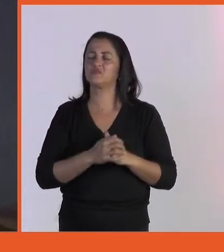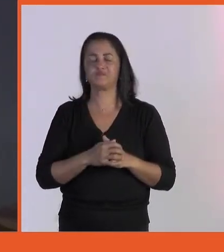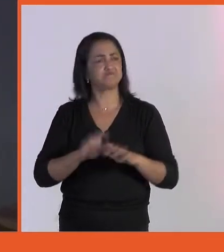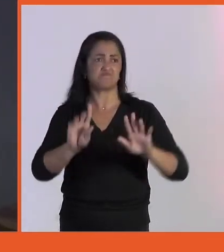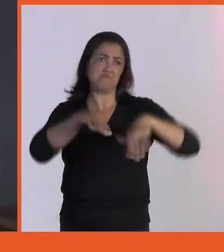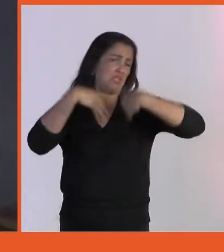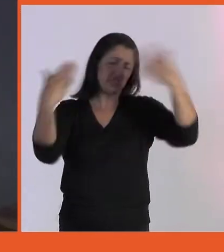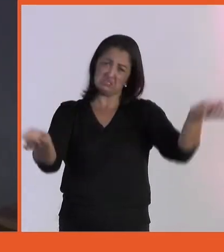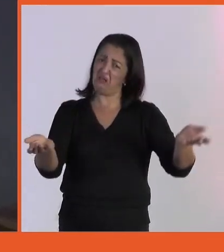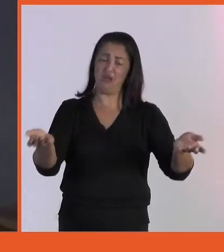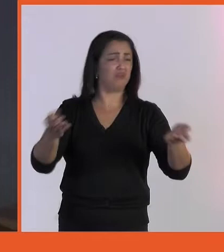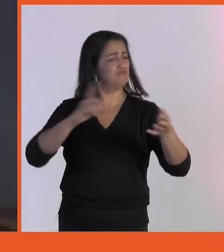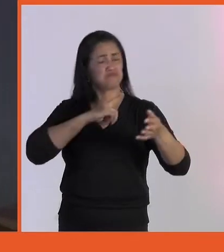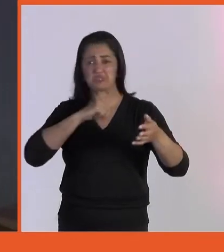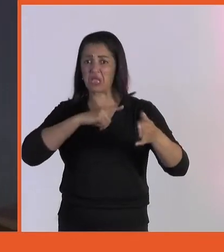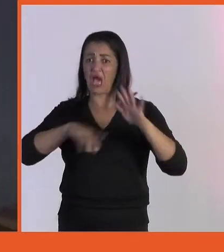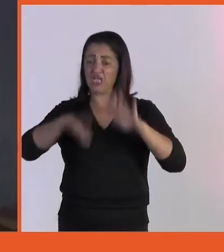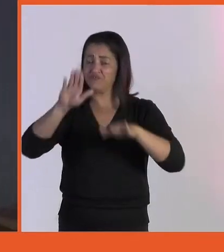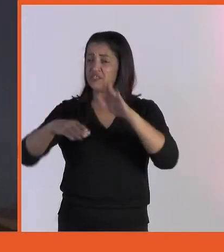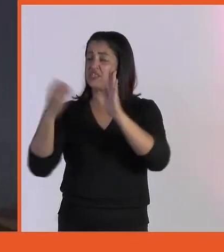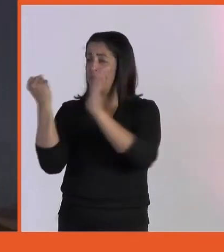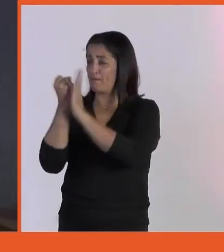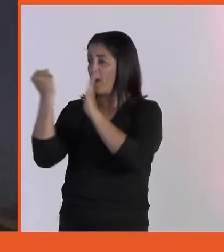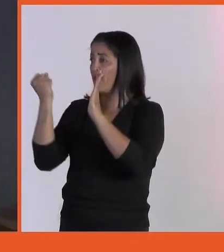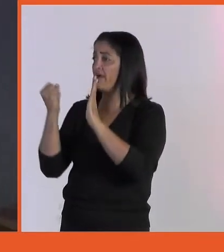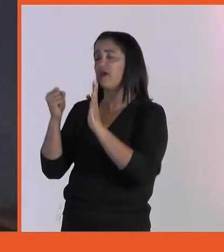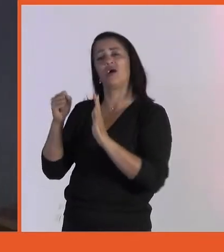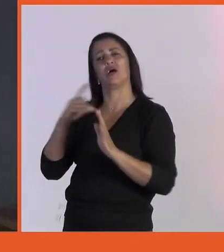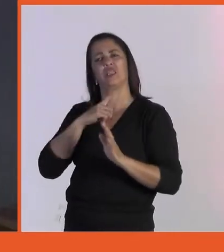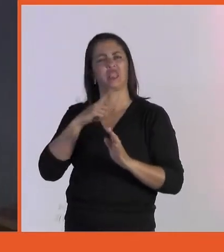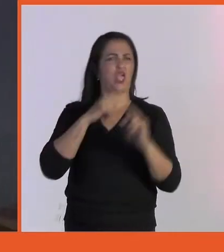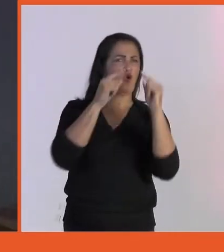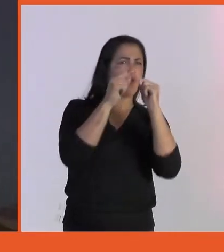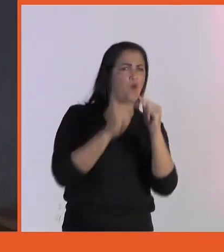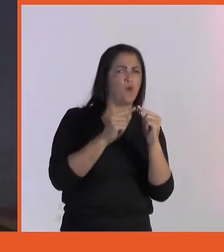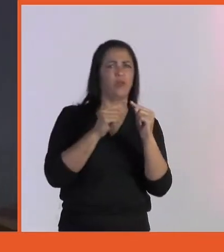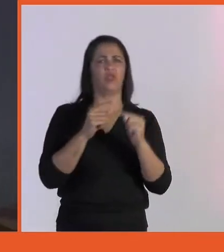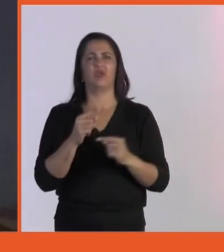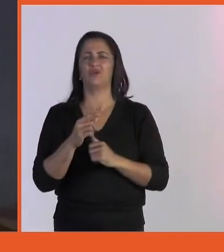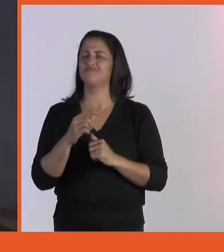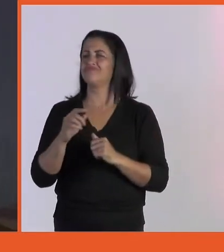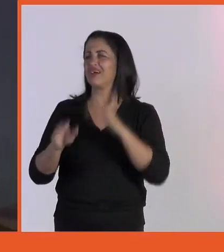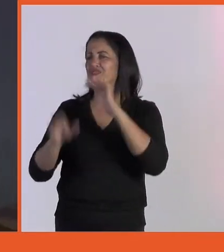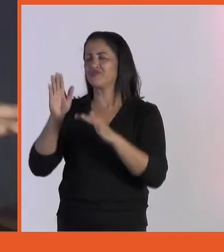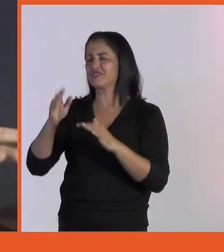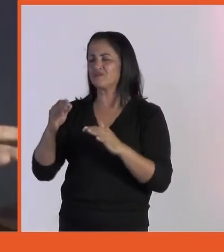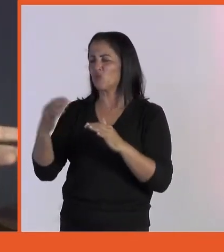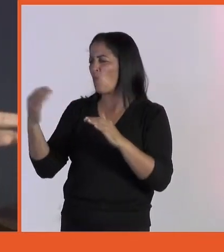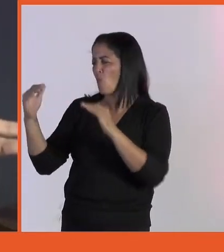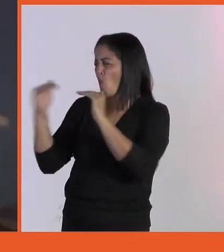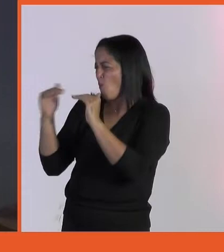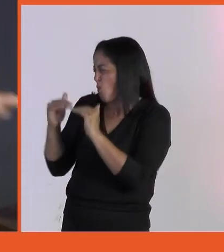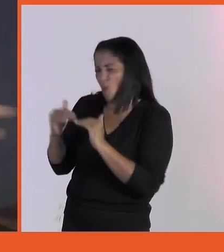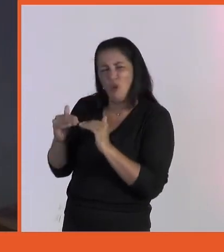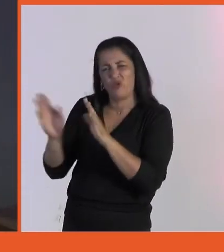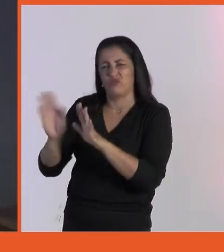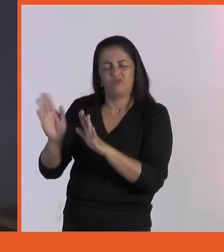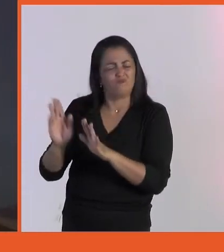lá, tipo, a marca entra no meu perfil agora do Instagram, o primeiro Reels fixado lá é sobre comunismo. Então, assim, não é qualquer marca que vai